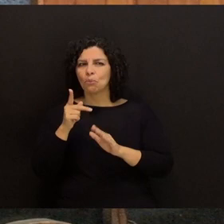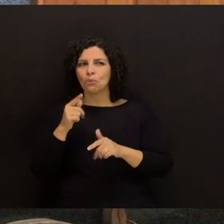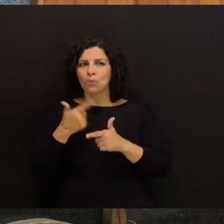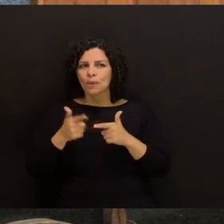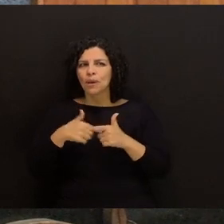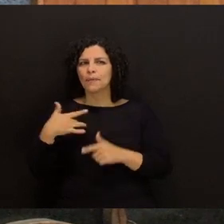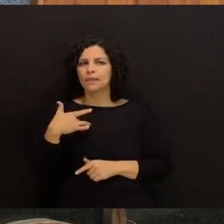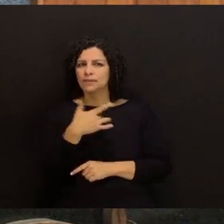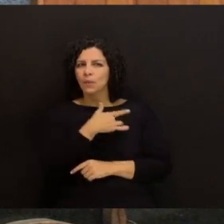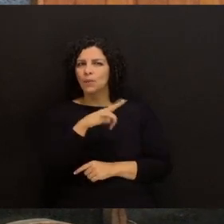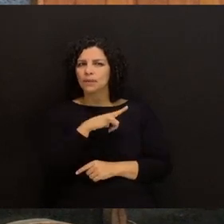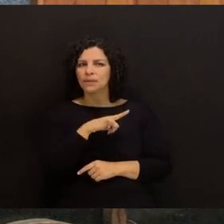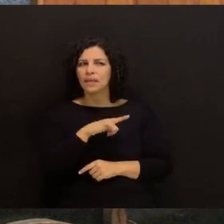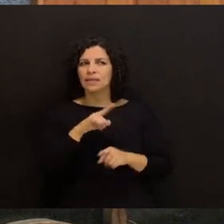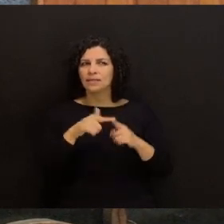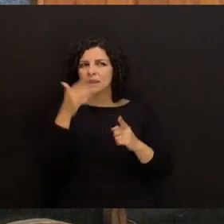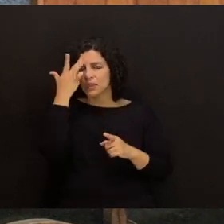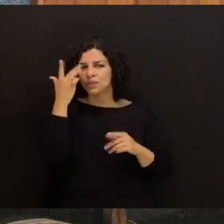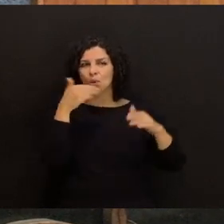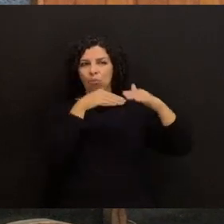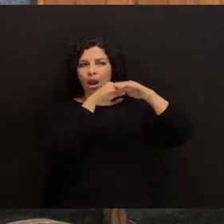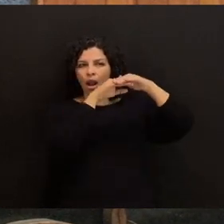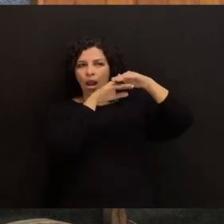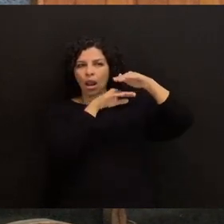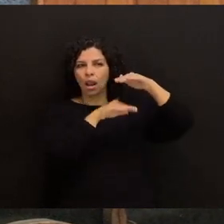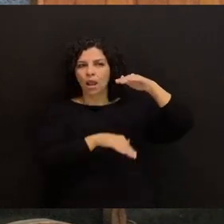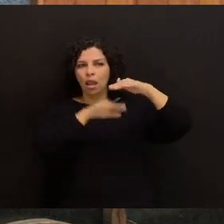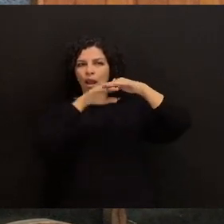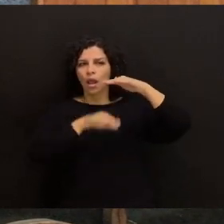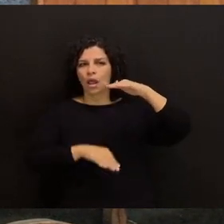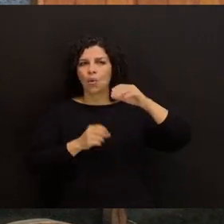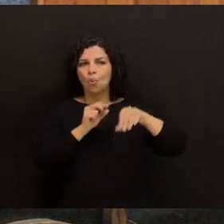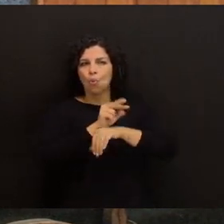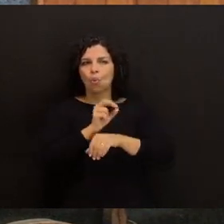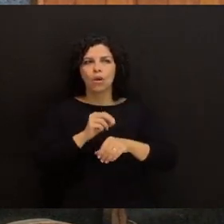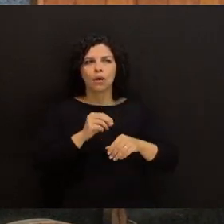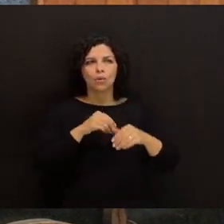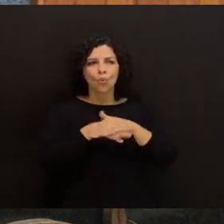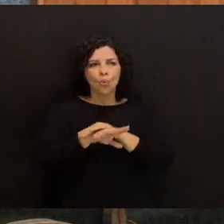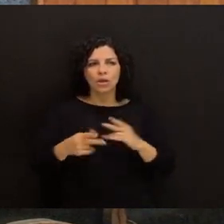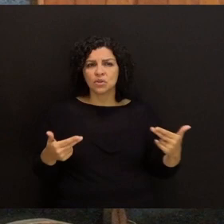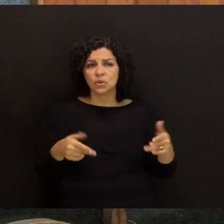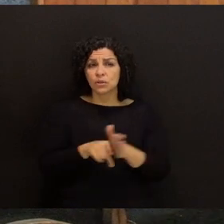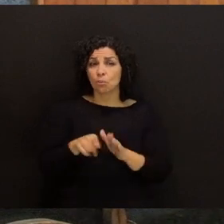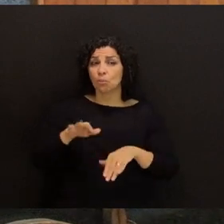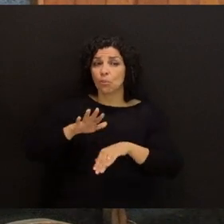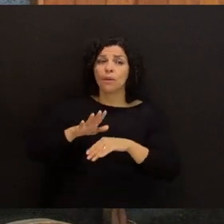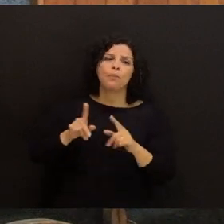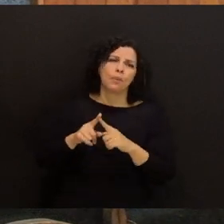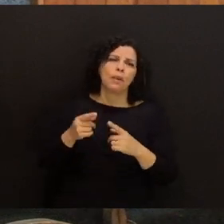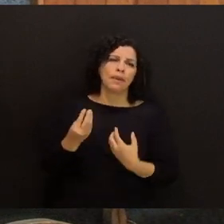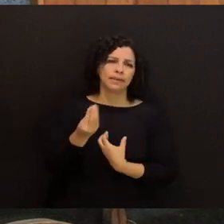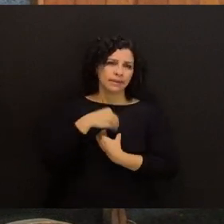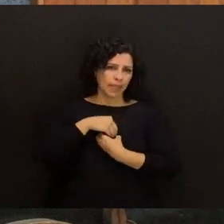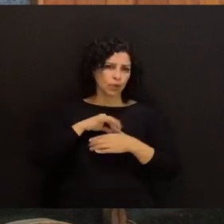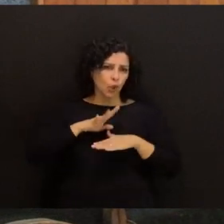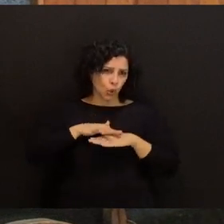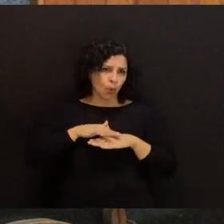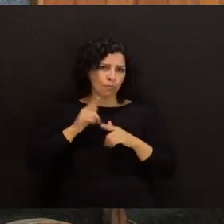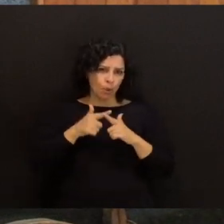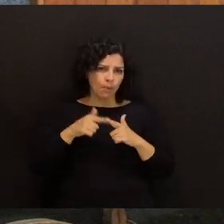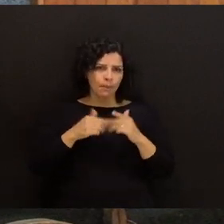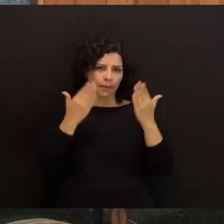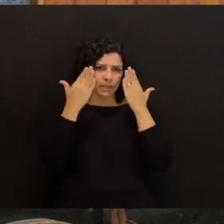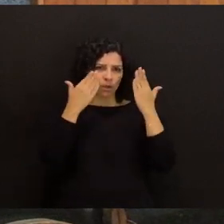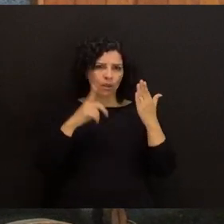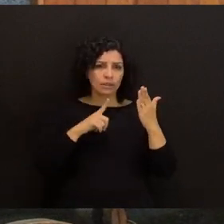saúde se ele é um acumulador isso não é o que eu quero fazer nessa Tribuna E se ele tiver um problema de saúde